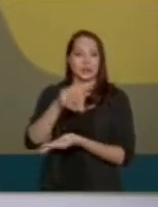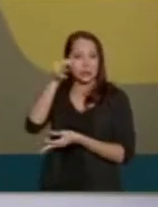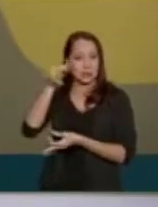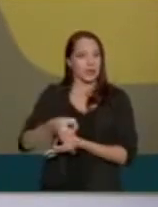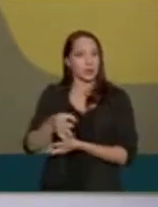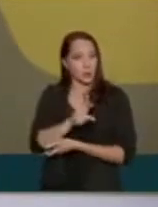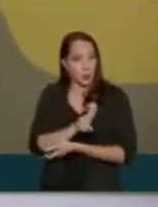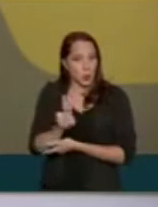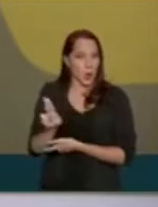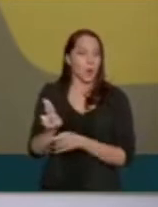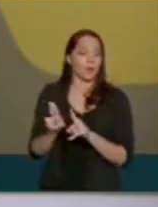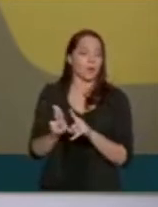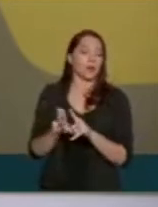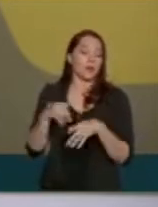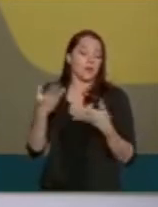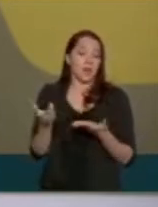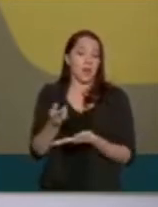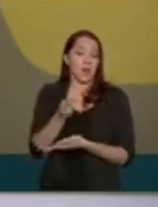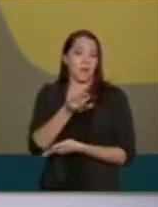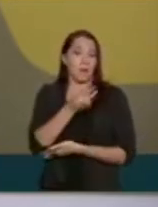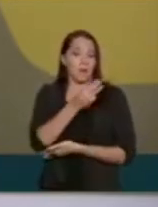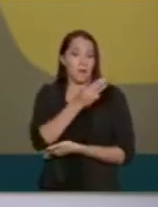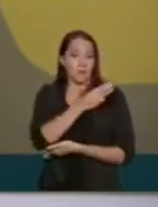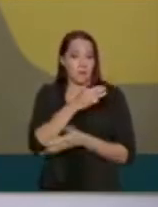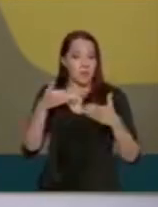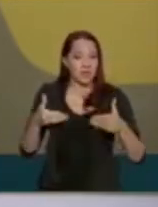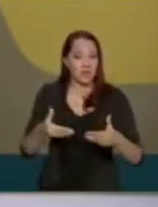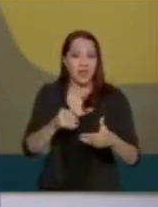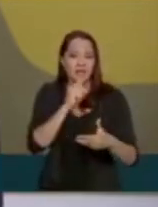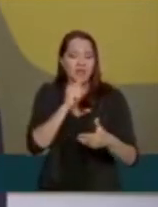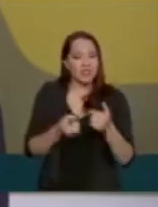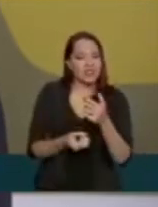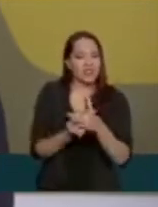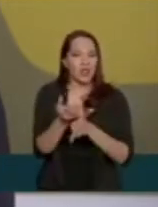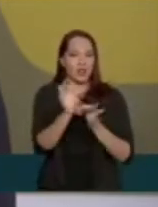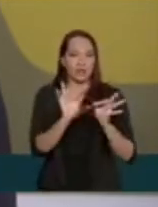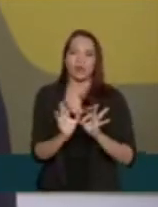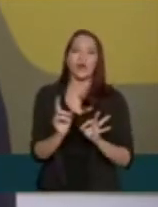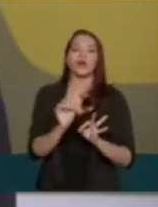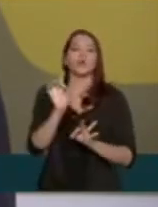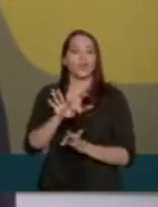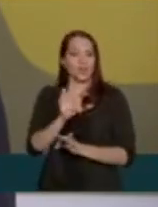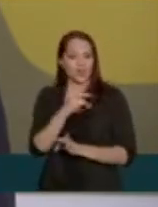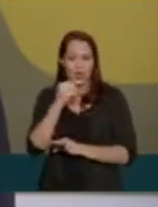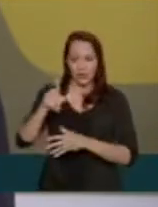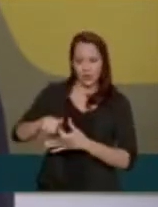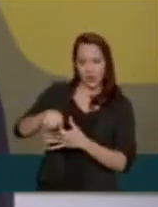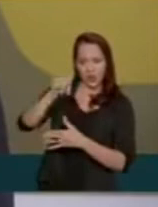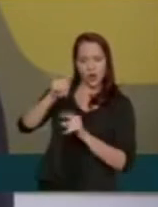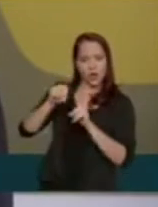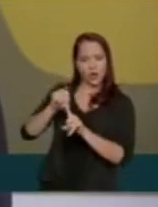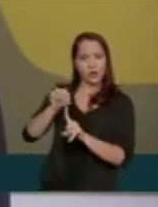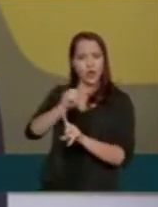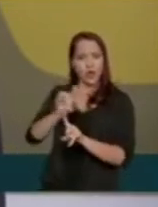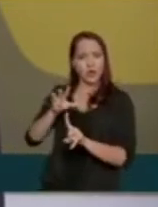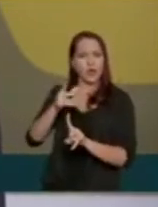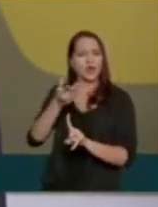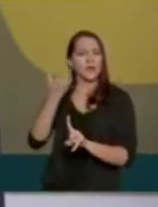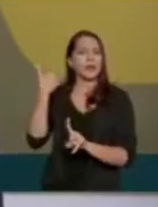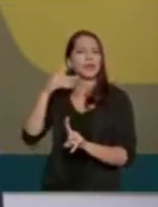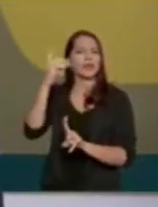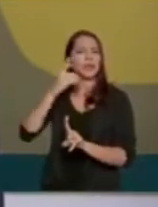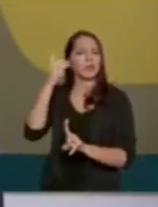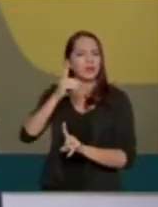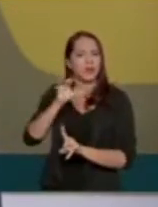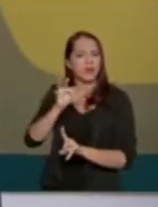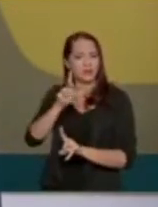nome, afinal de contas o Ministério não foi criado, mas a bancada da bala já sugeriu o nome do ex-deputado Fraga. Vocês